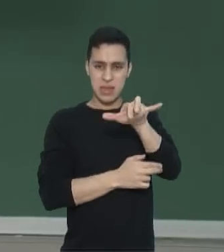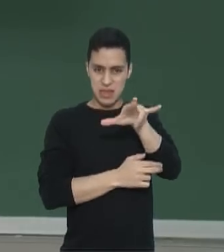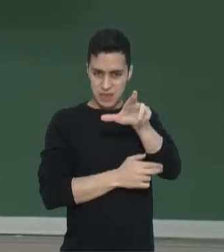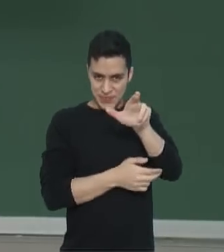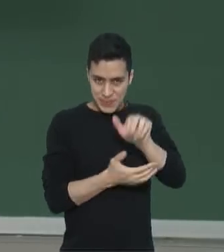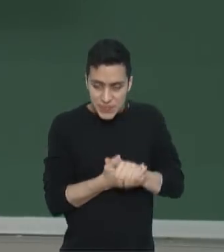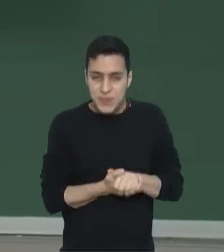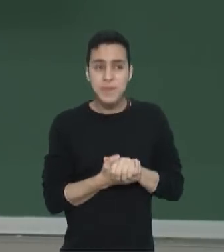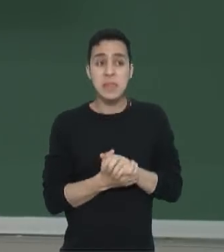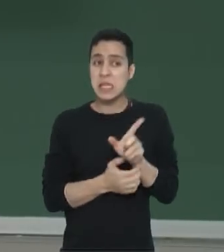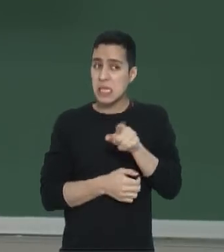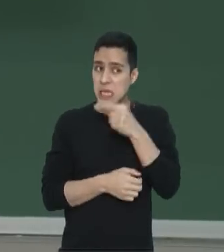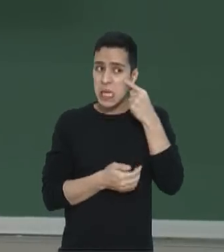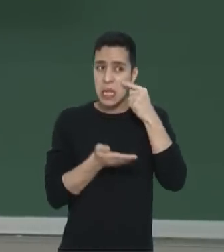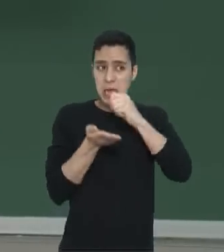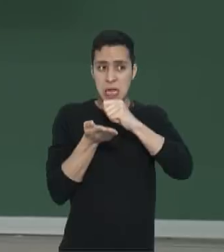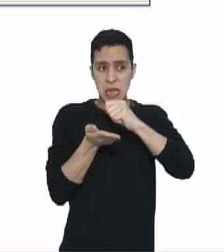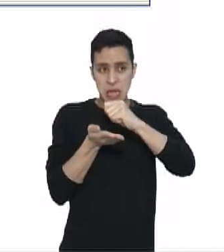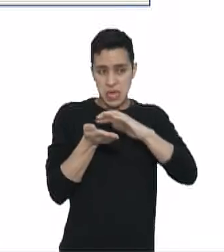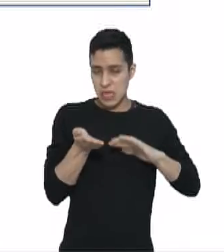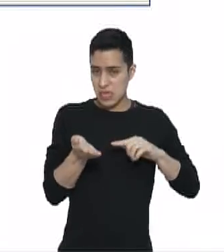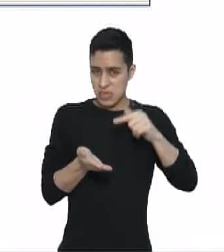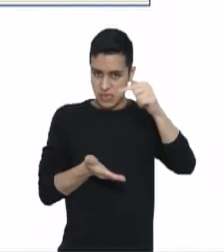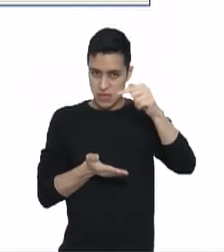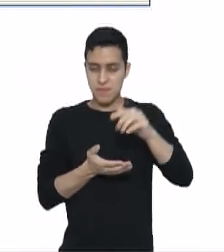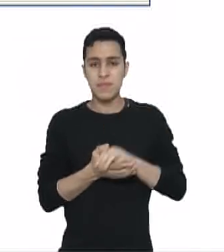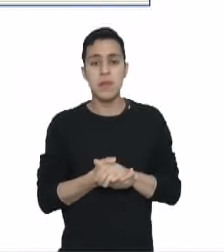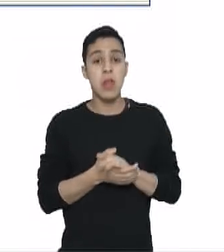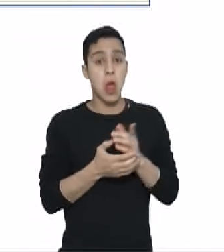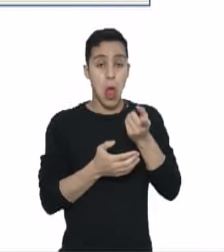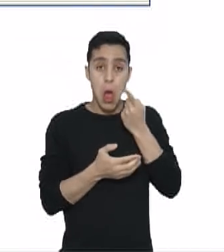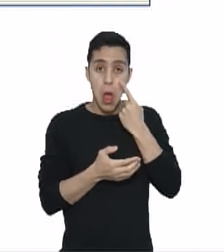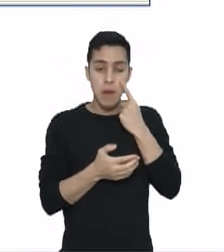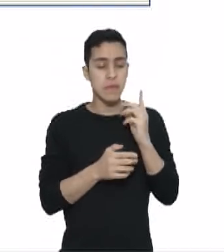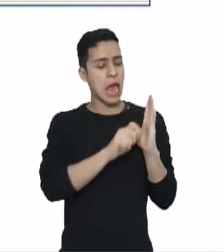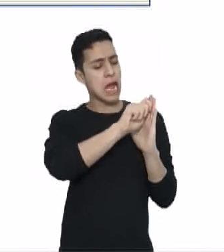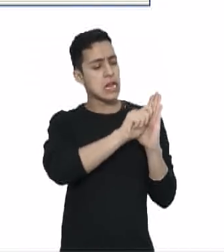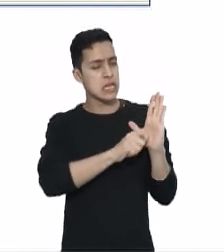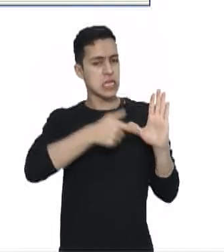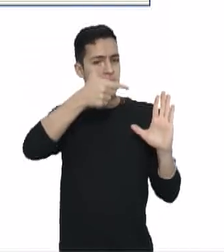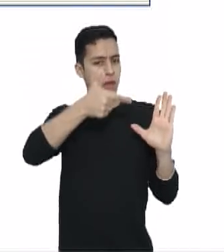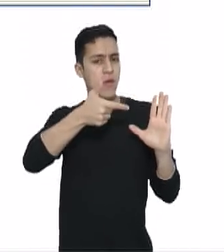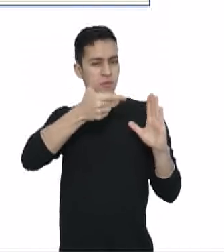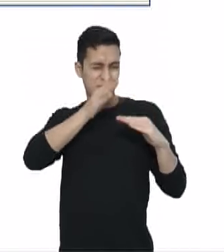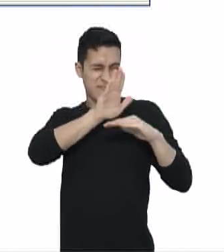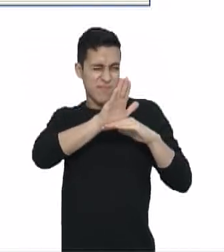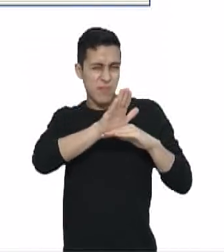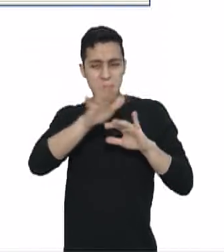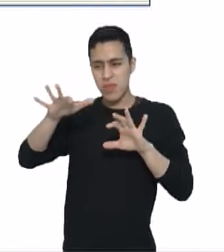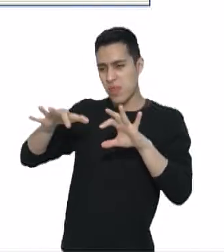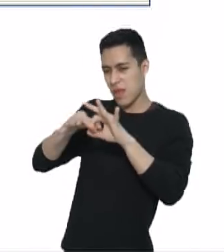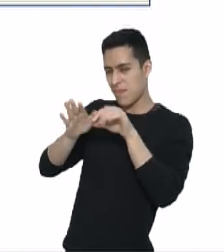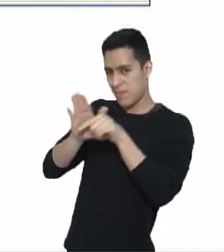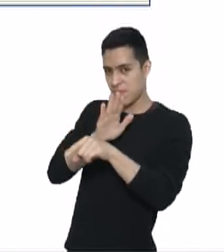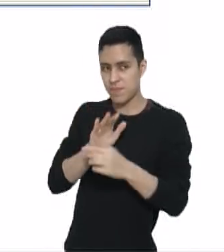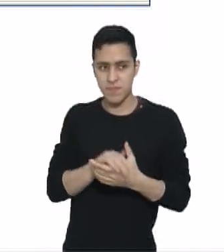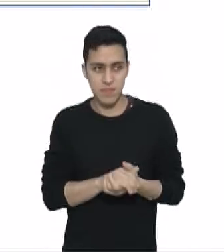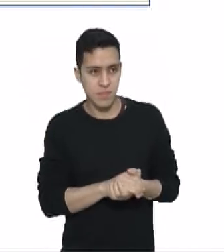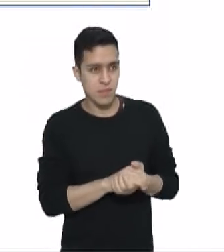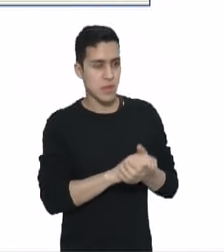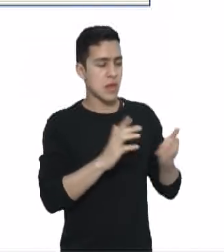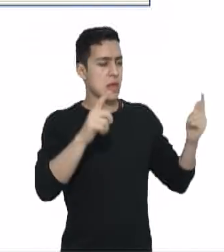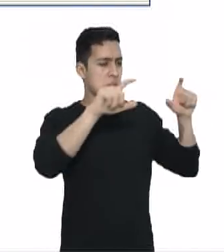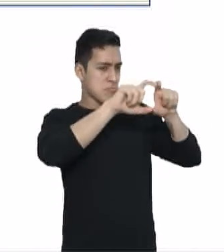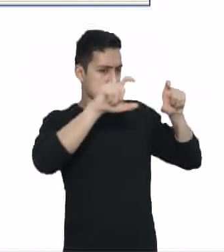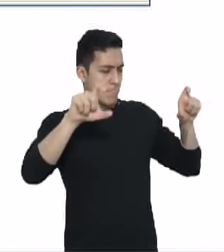Exercício de número 7, temos o artigo 2º para a resolução dele. A disciplina do uso da internet